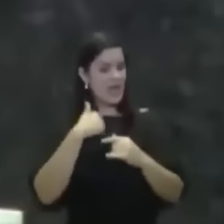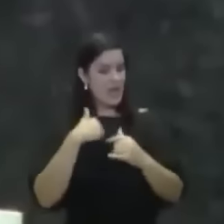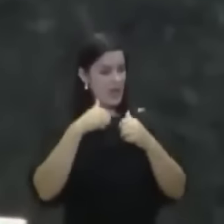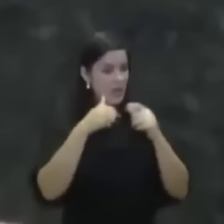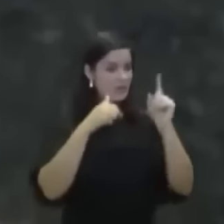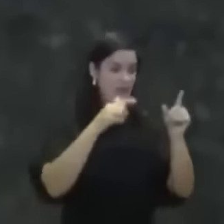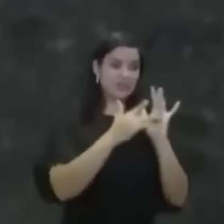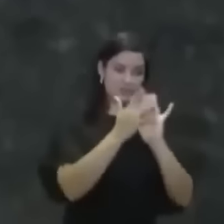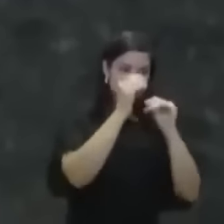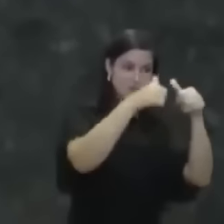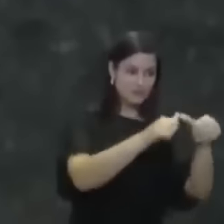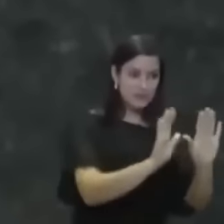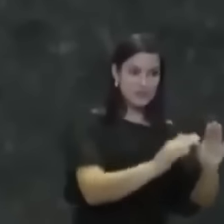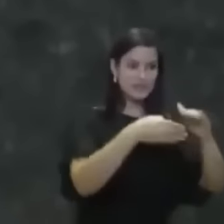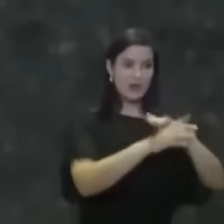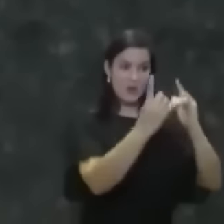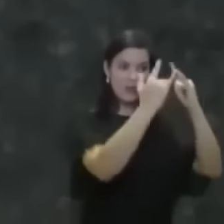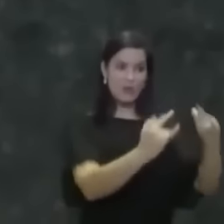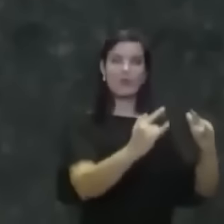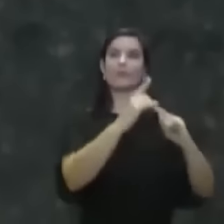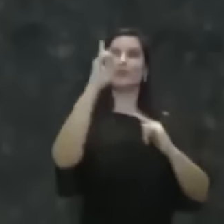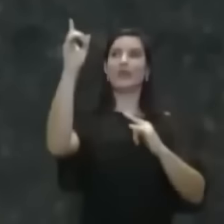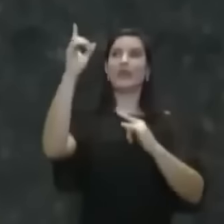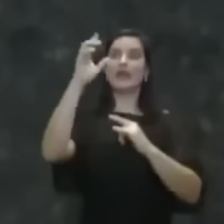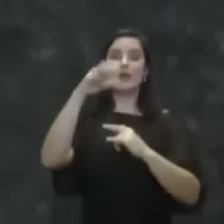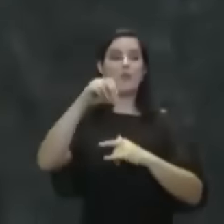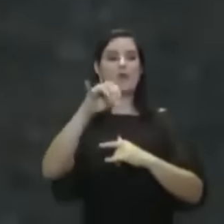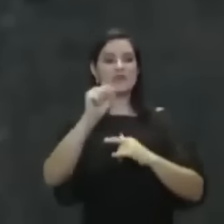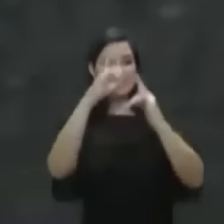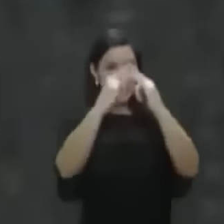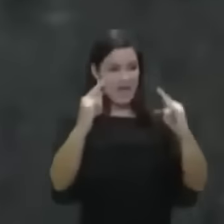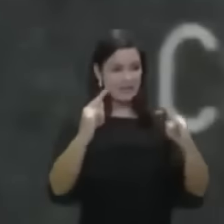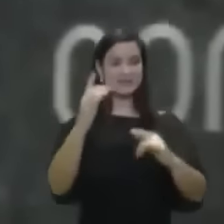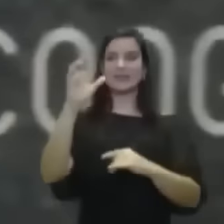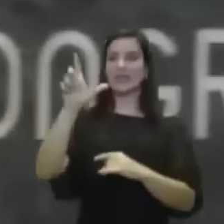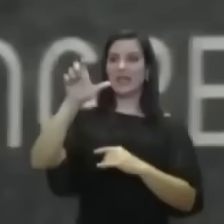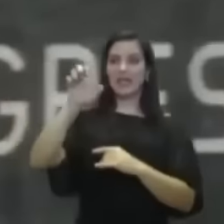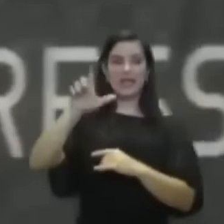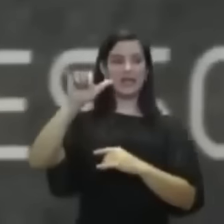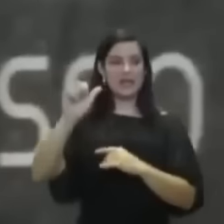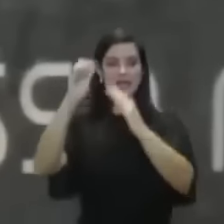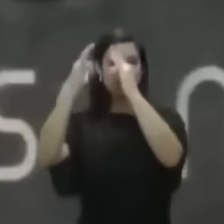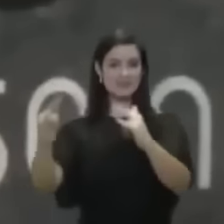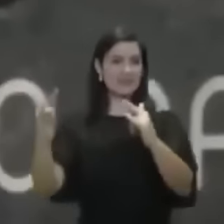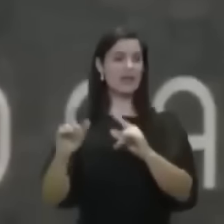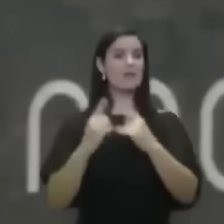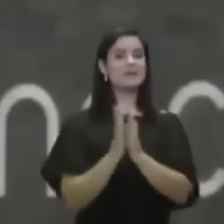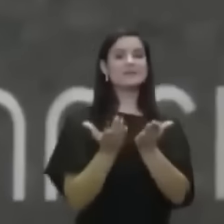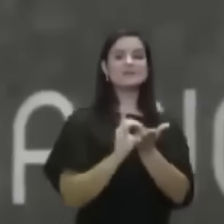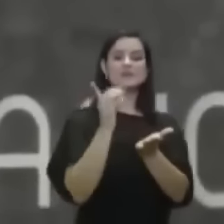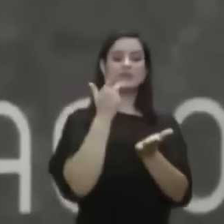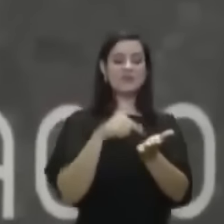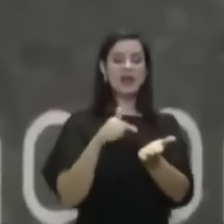Elias. Ele pensava que ele estava no controle da situação, mas a Bíblia diz que ele nem sabia o que estava falando. E por que não sabia o que